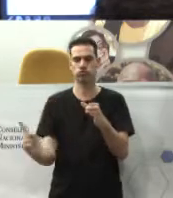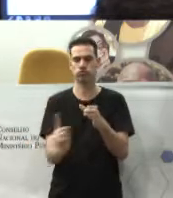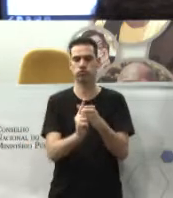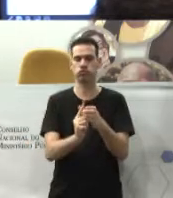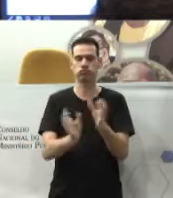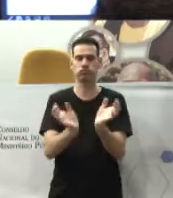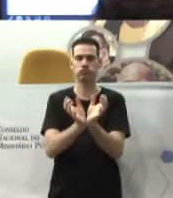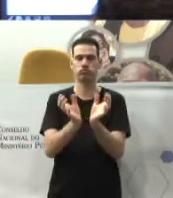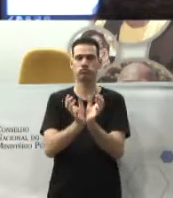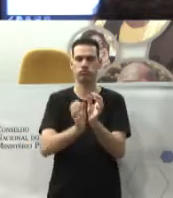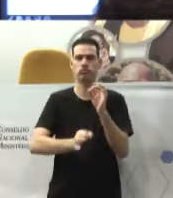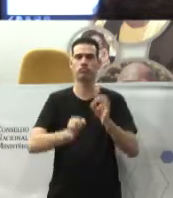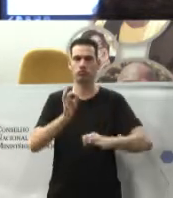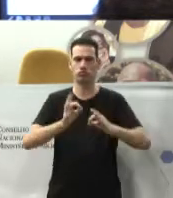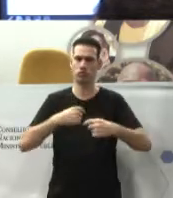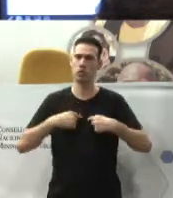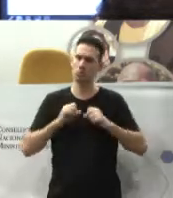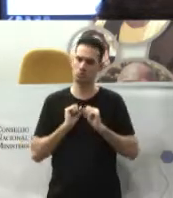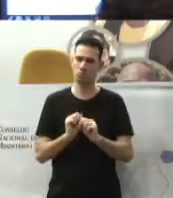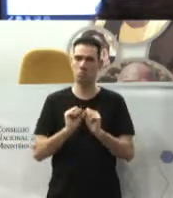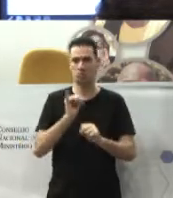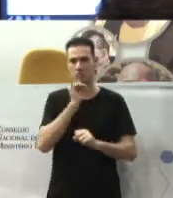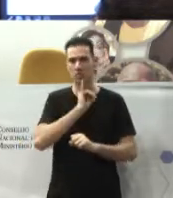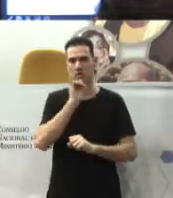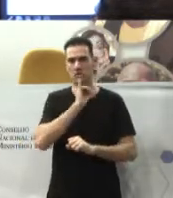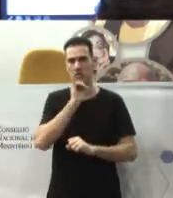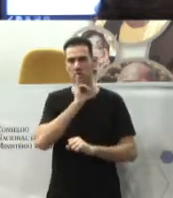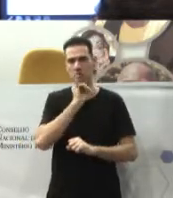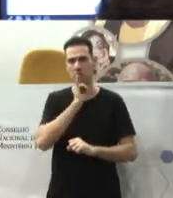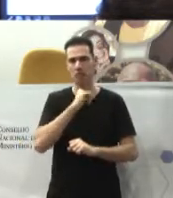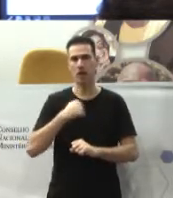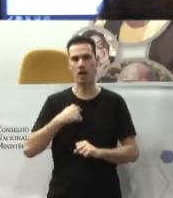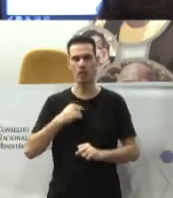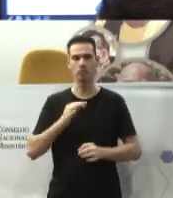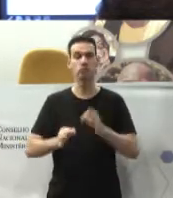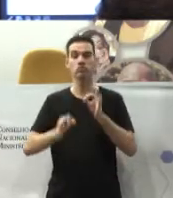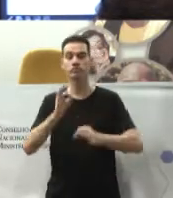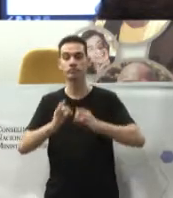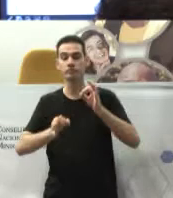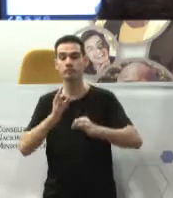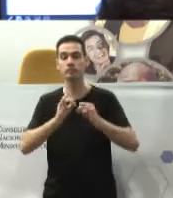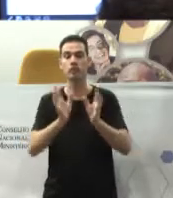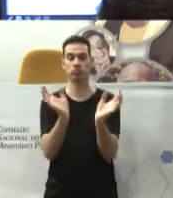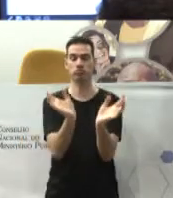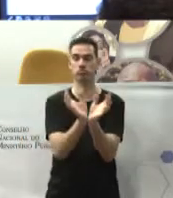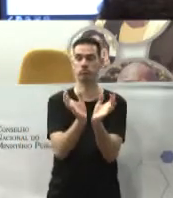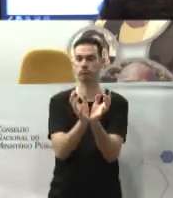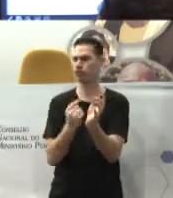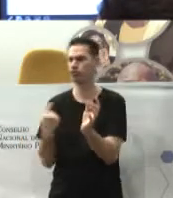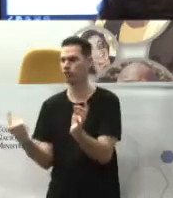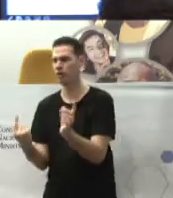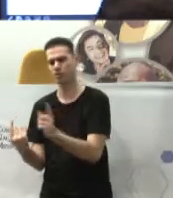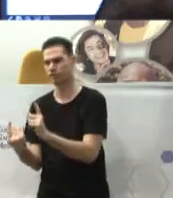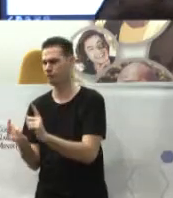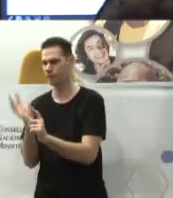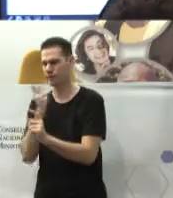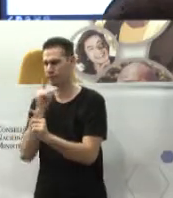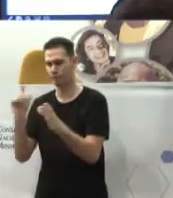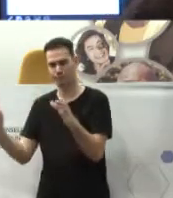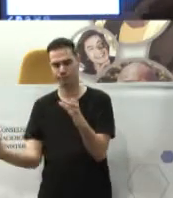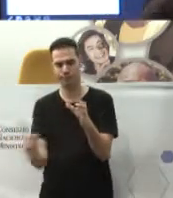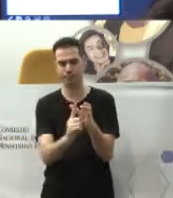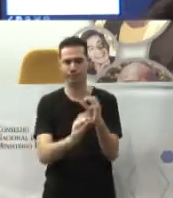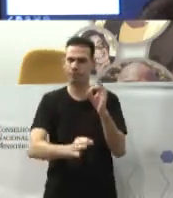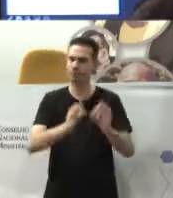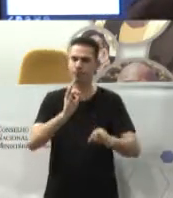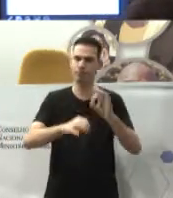de litígios multitudinários. Então, eu julgo a ação coletiva ao invés de julgar a ação individual e depois o resultado